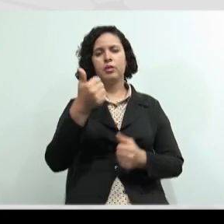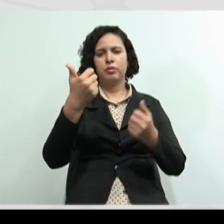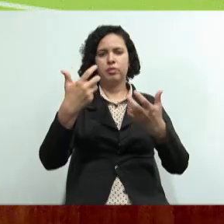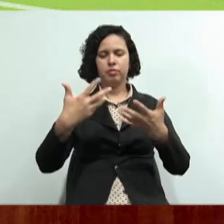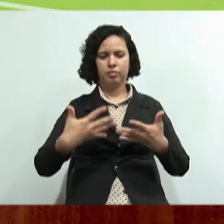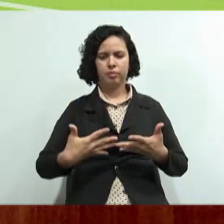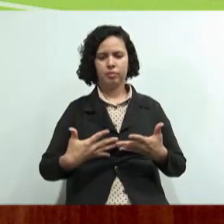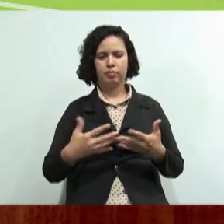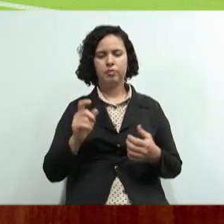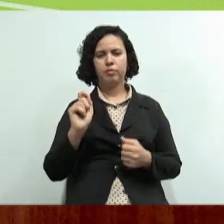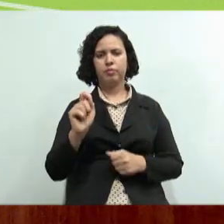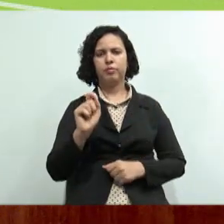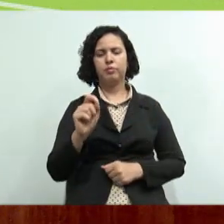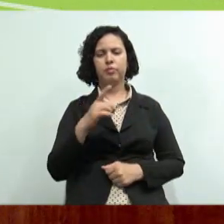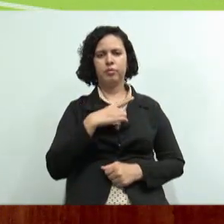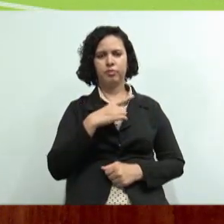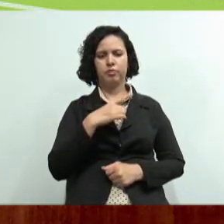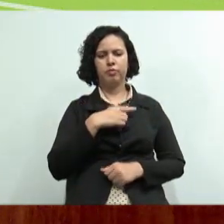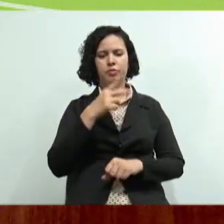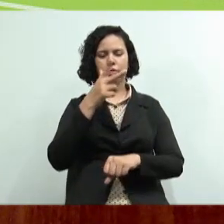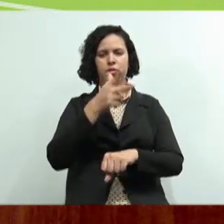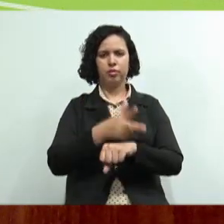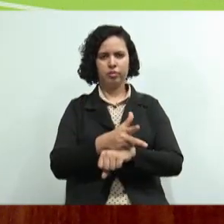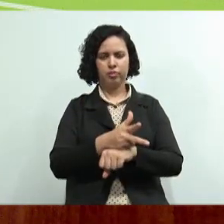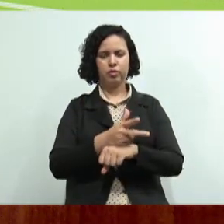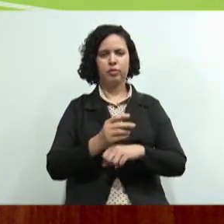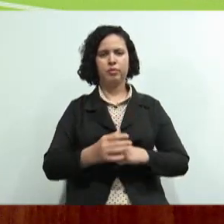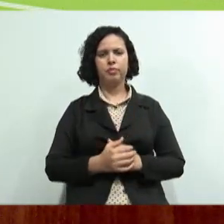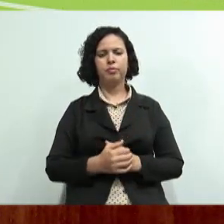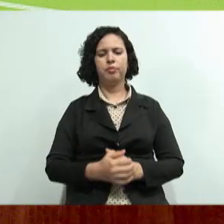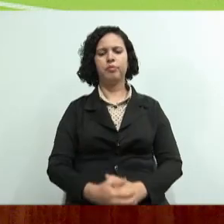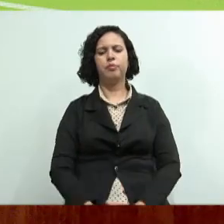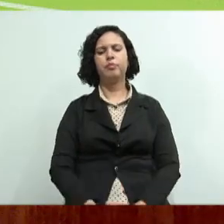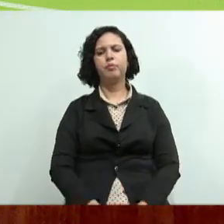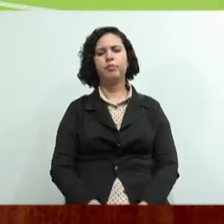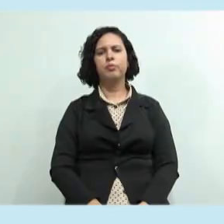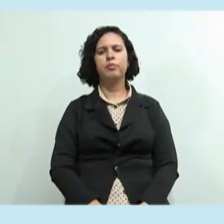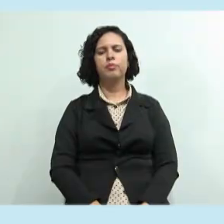isso, para melhor tratar sobre esse assunto, nós vamos curtir mais um vídeo.